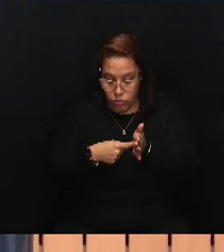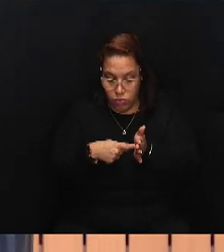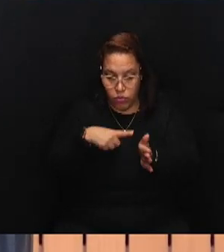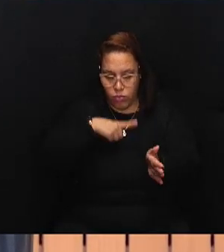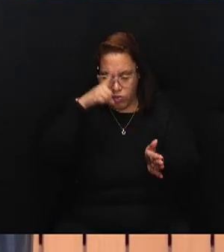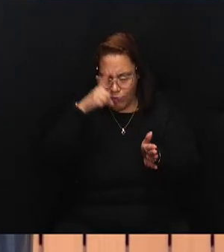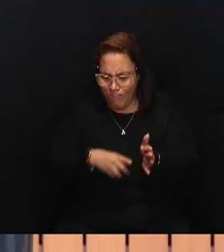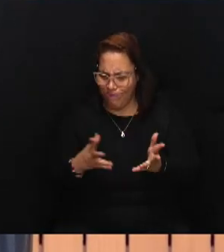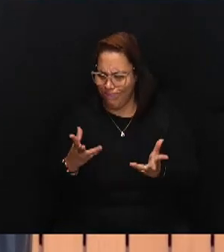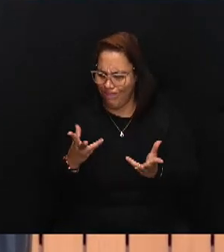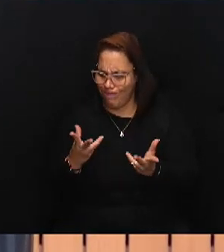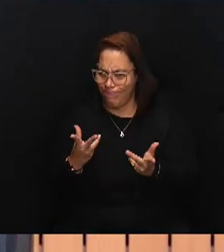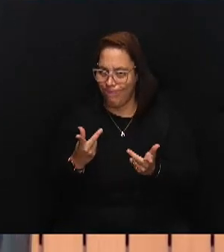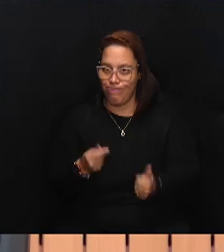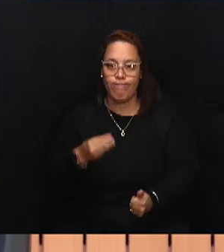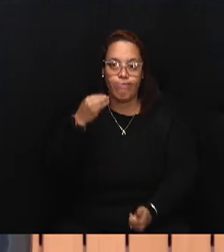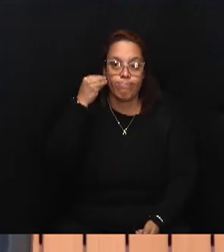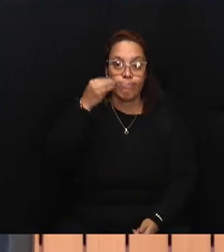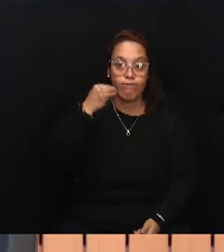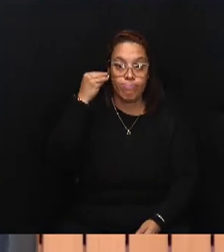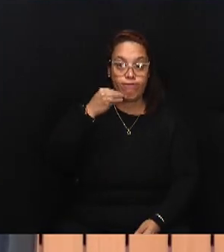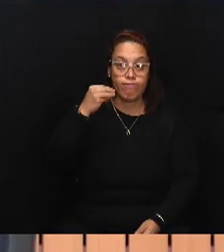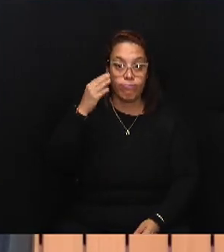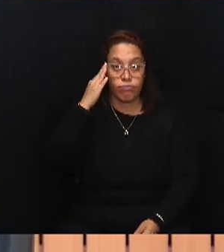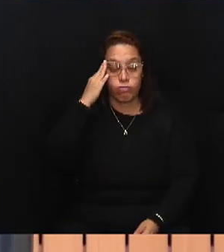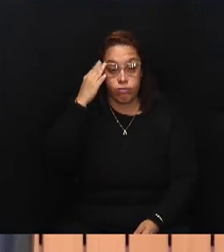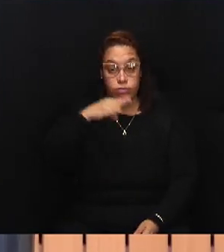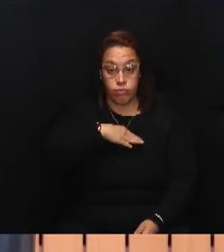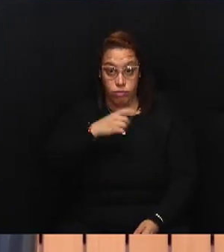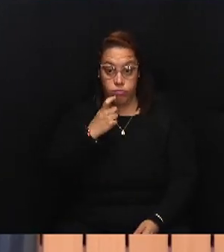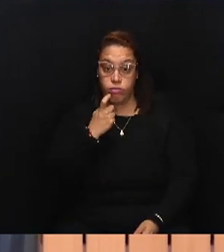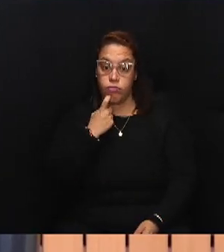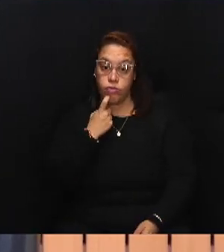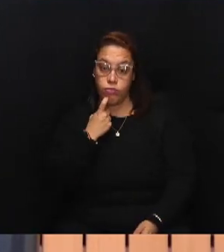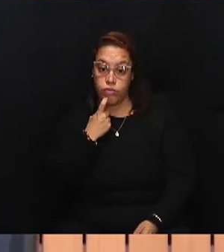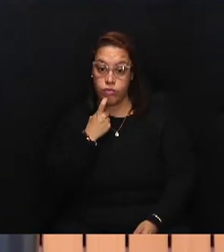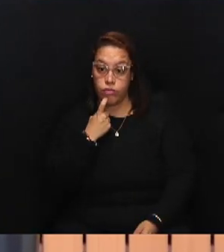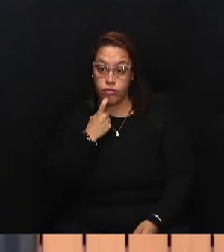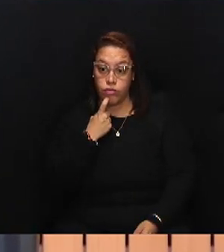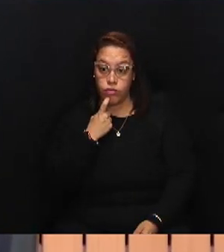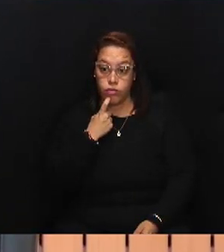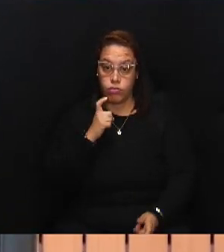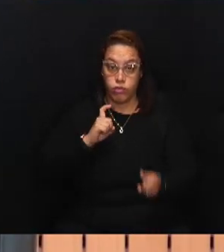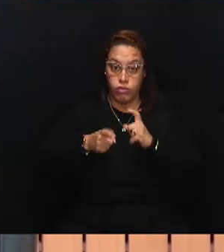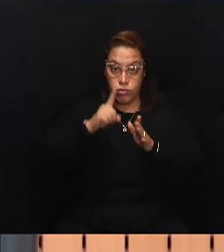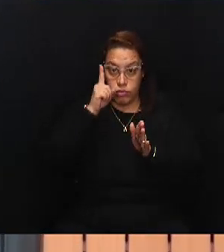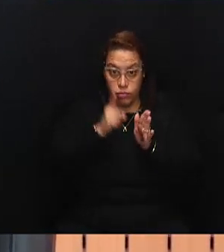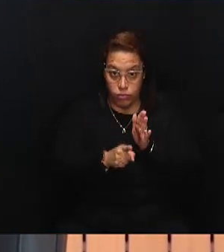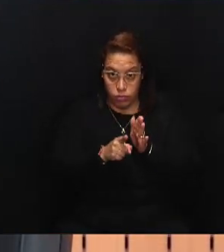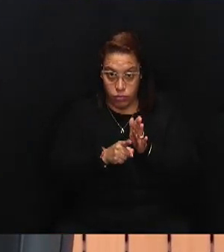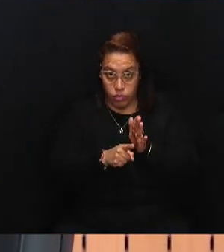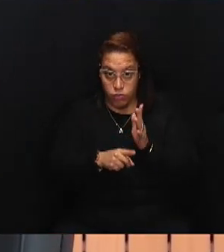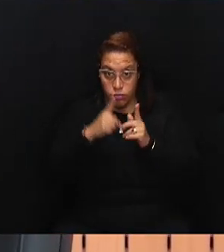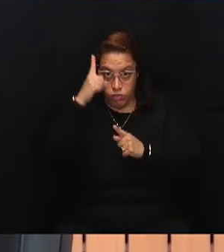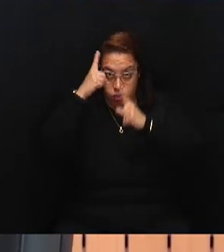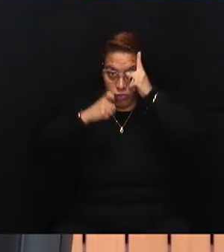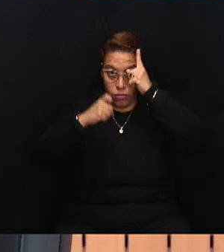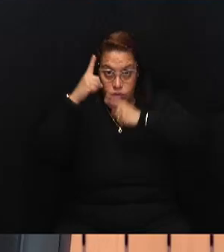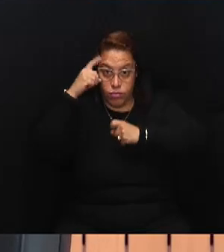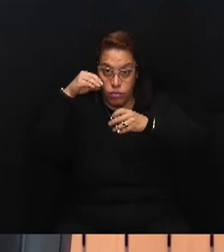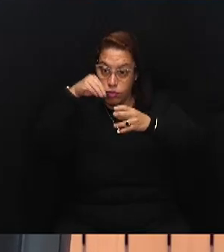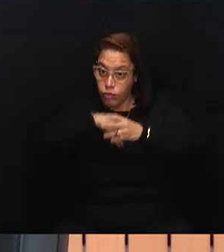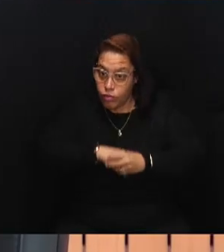muito fantástico, acho que é uma experiência exitosa na cidade de Campinas, que é com relação ao diagnóstico da violência na